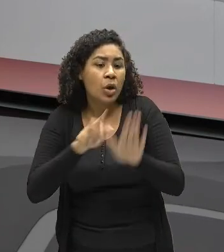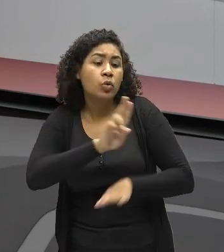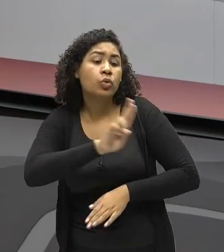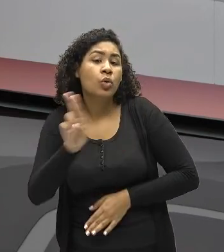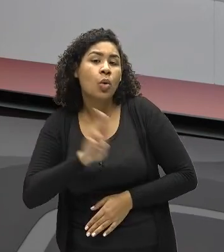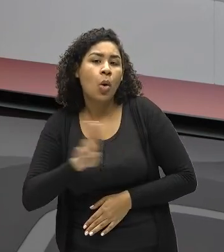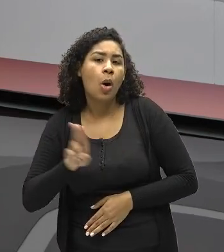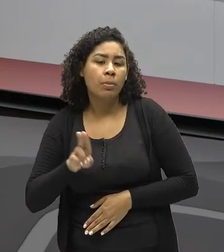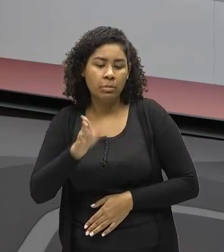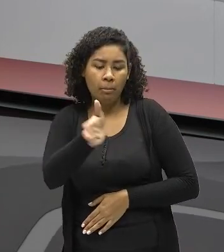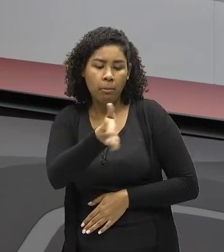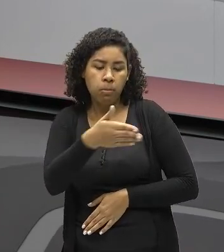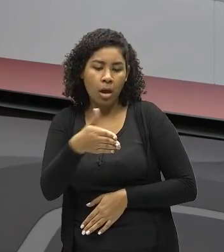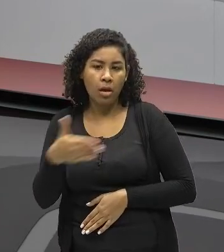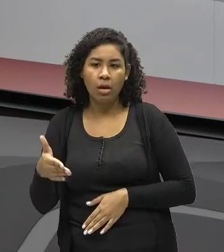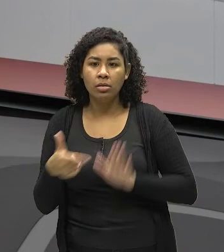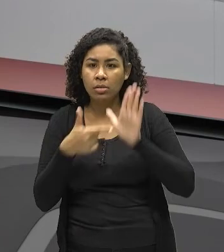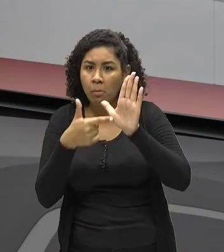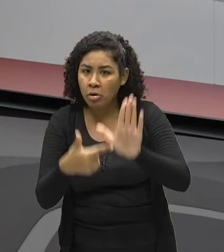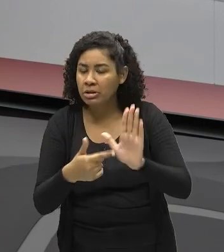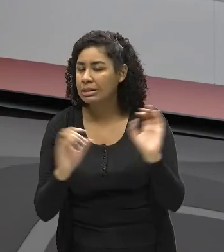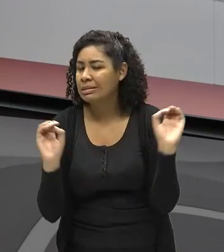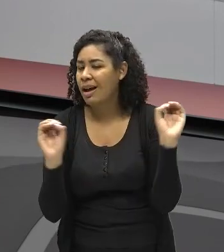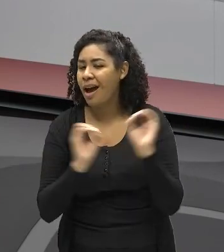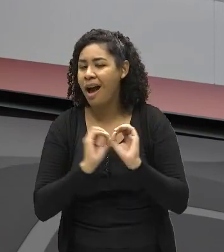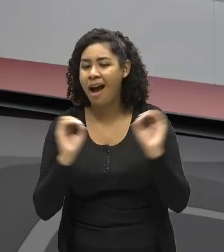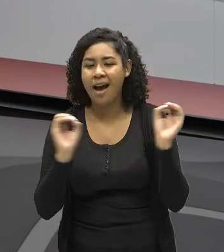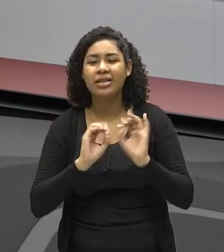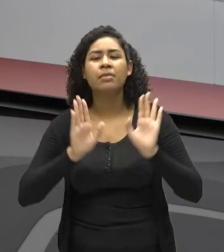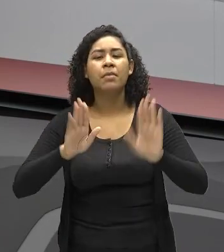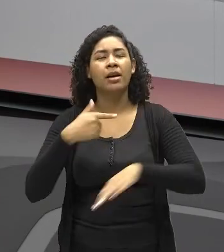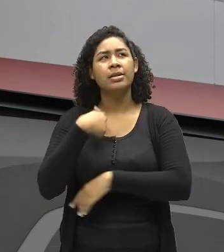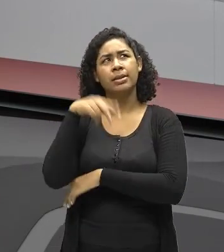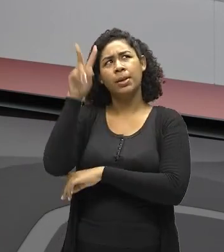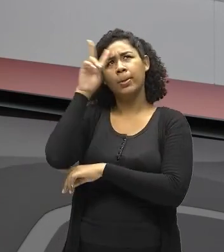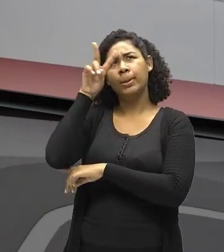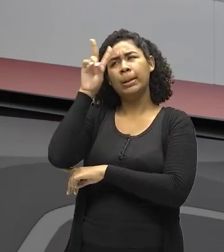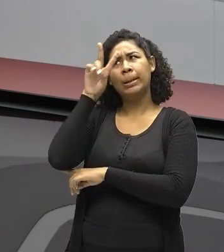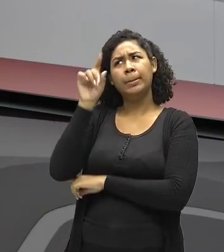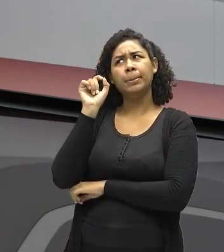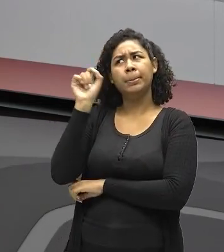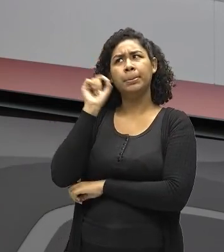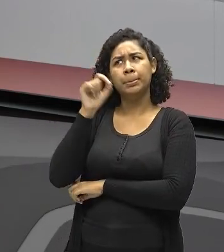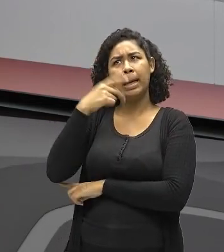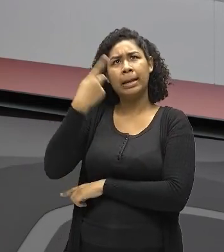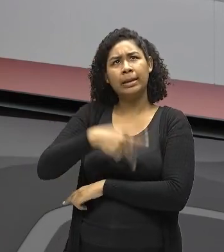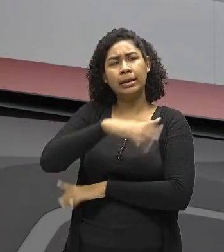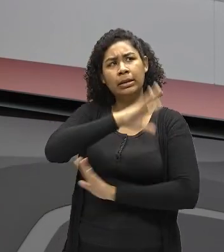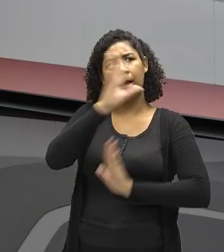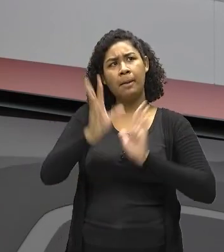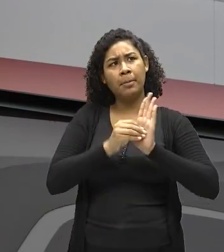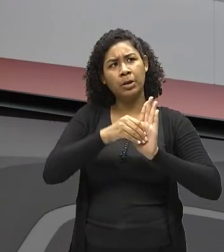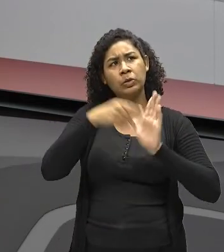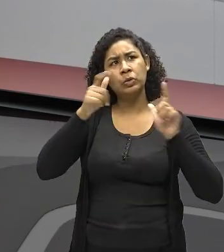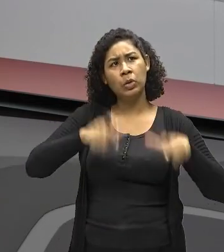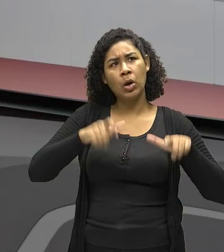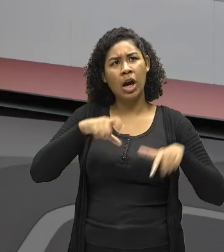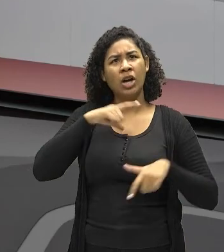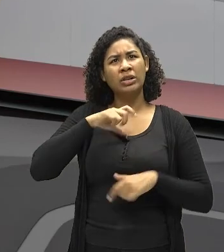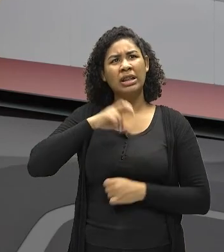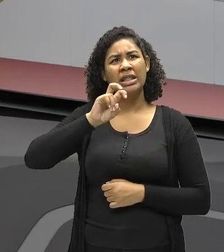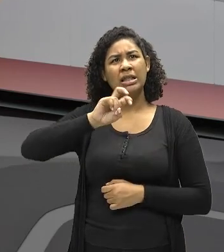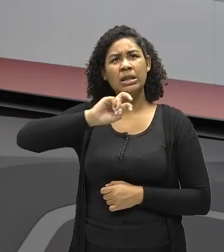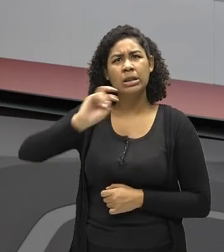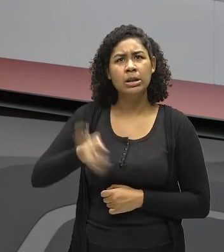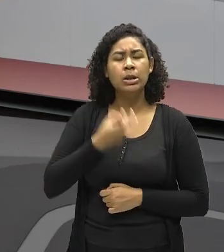peixes. Mas eu consigo me lembrar aqui vagamente que só na região amazônica nós temos para mais de 5 mil espécies